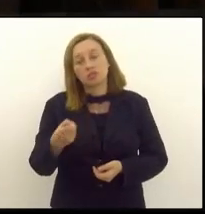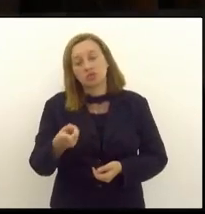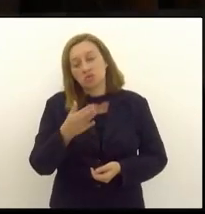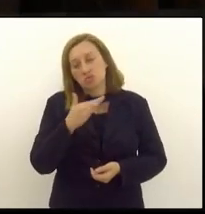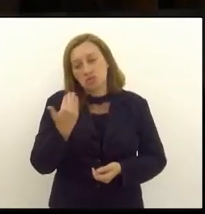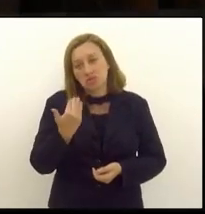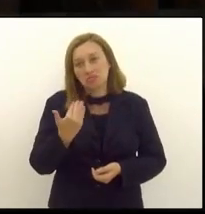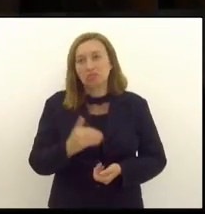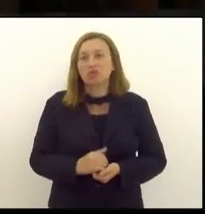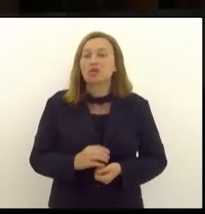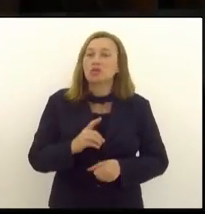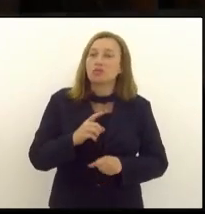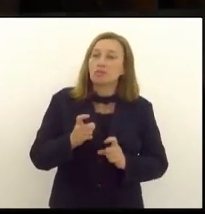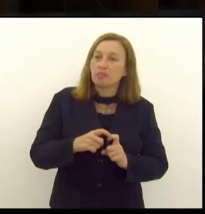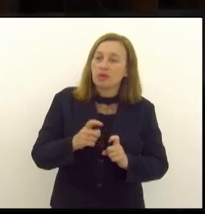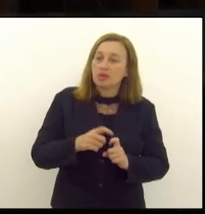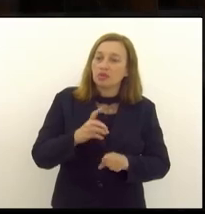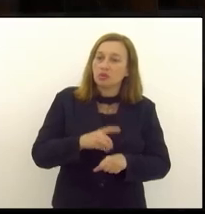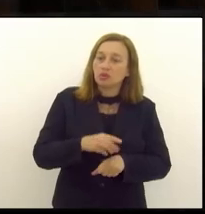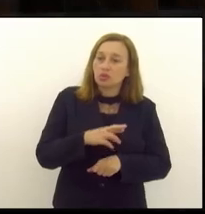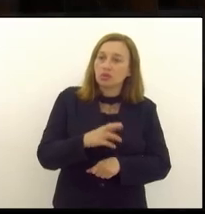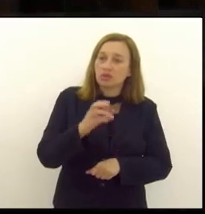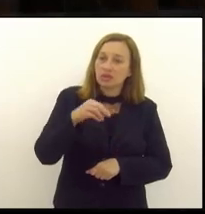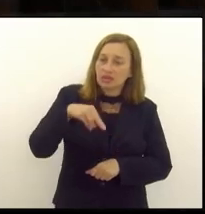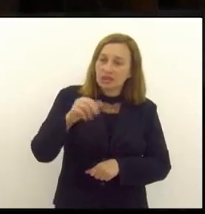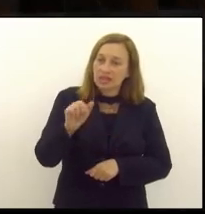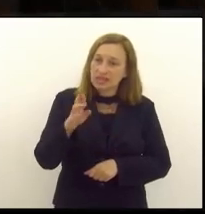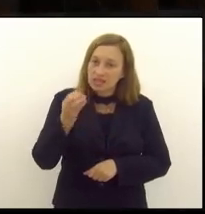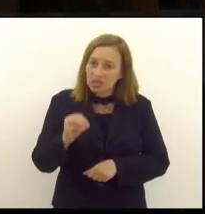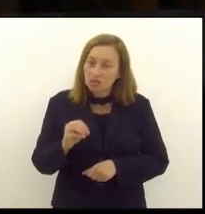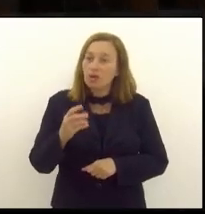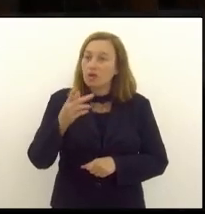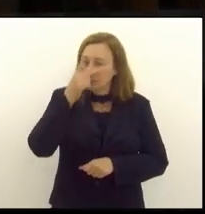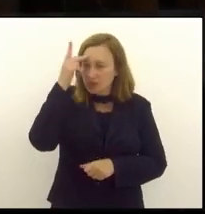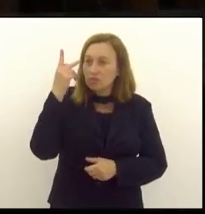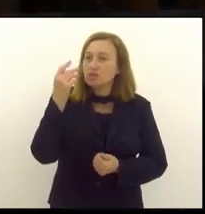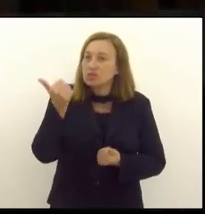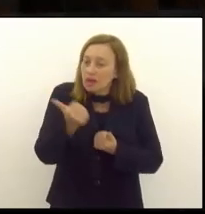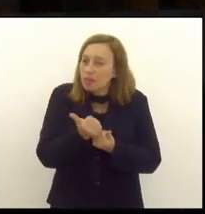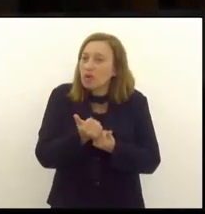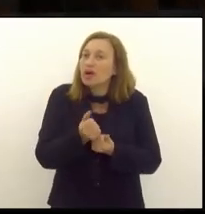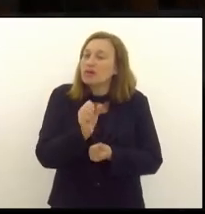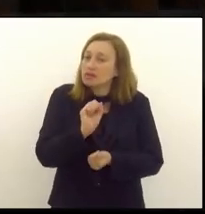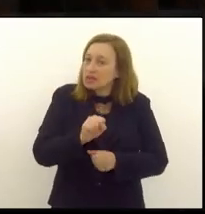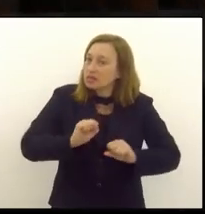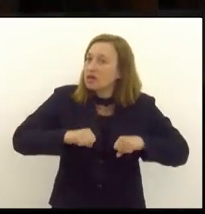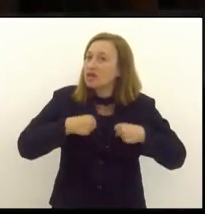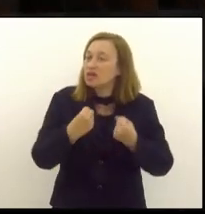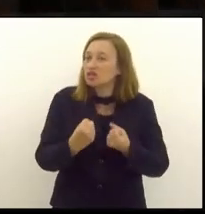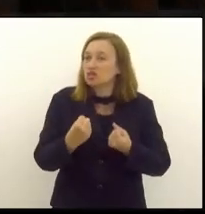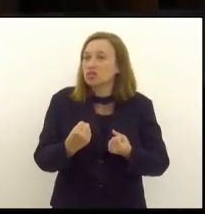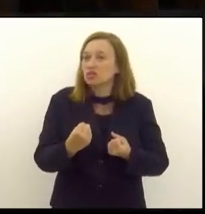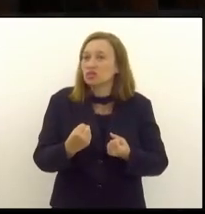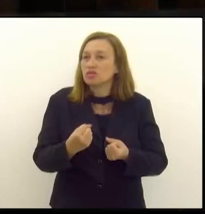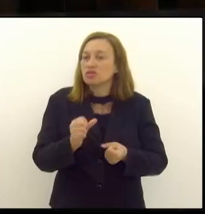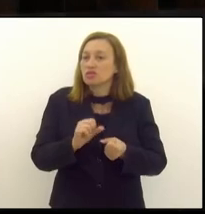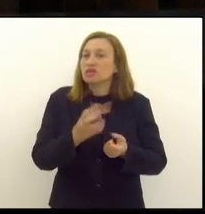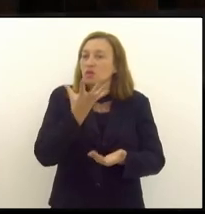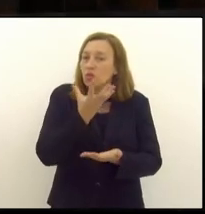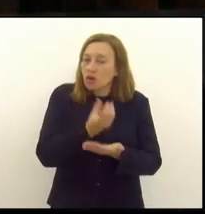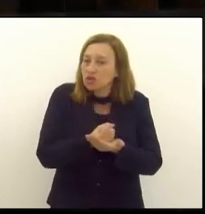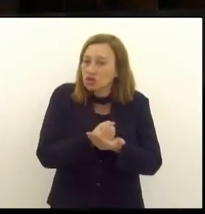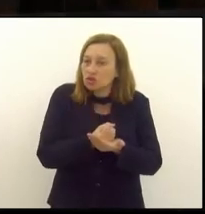deixou, o médico doutor Narciso, pessoas que realmente atuaram para concretizar e fazer o